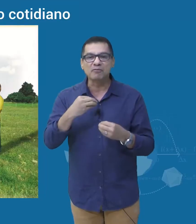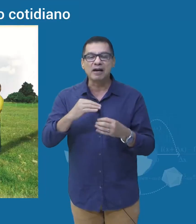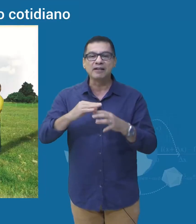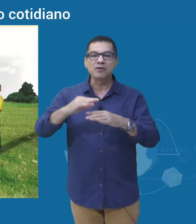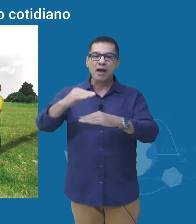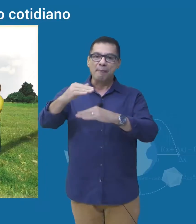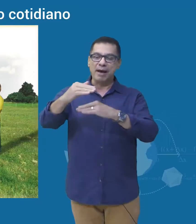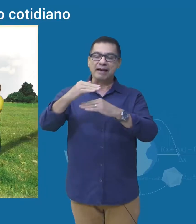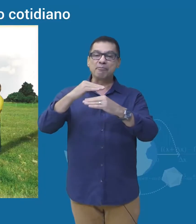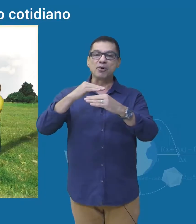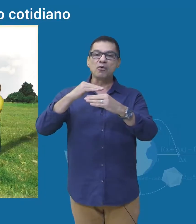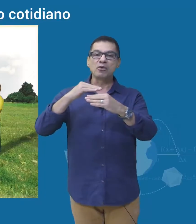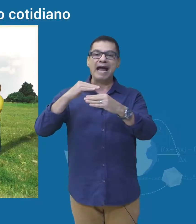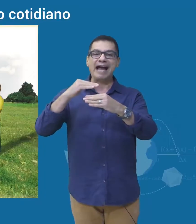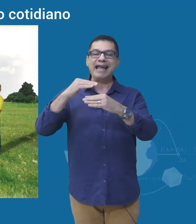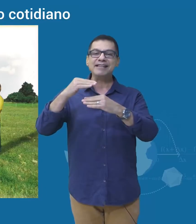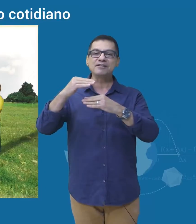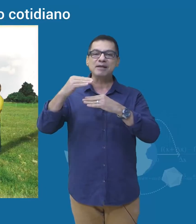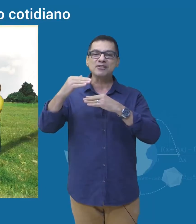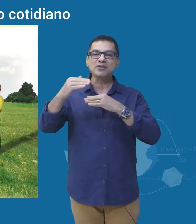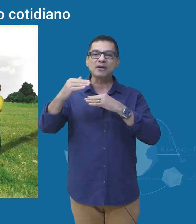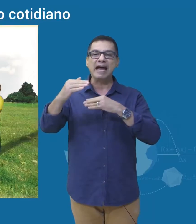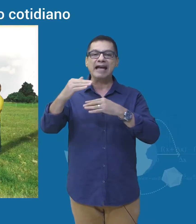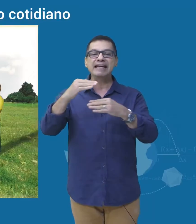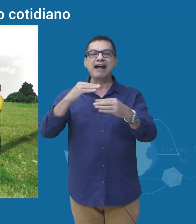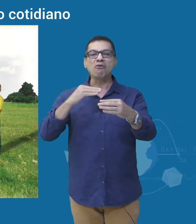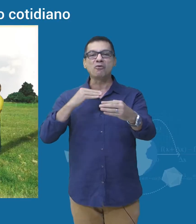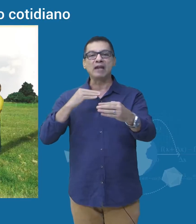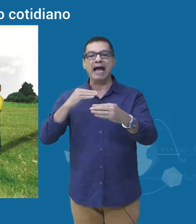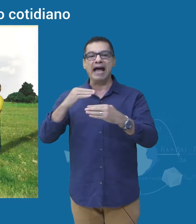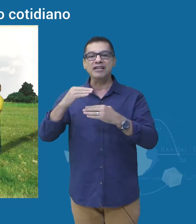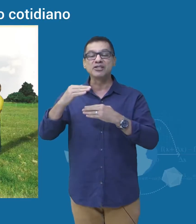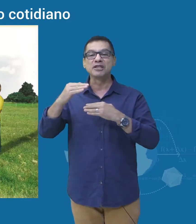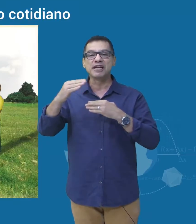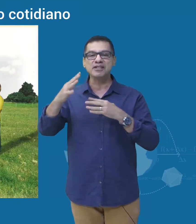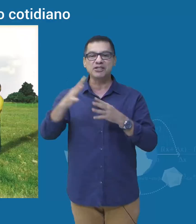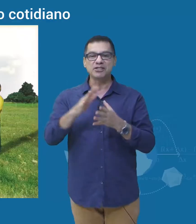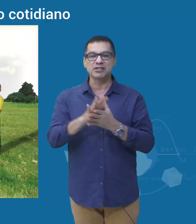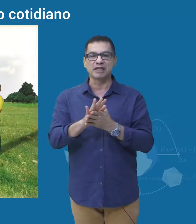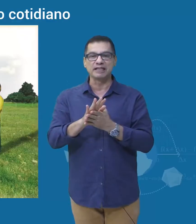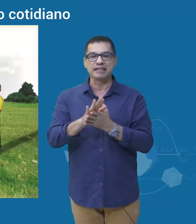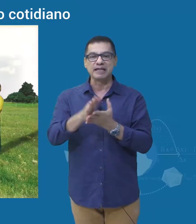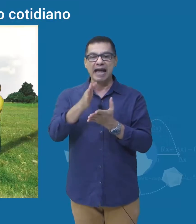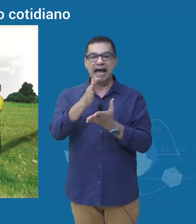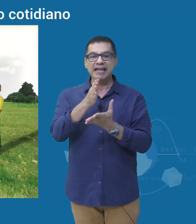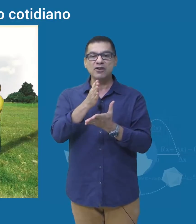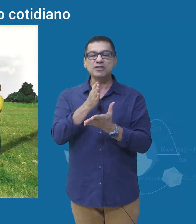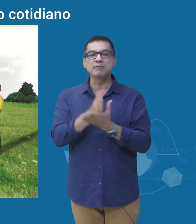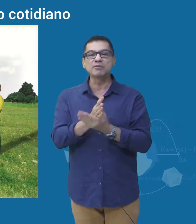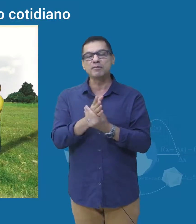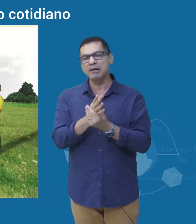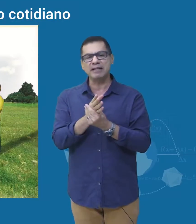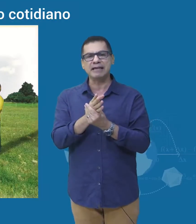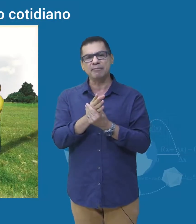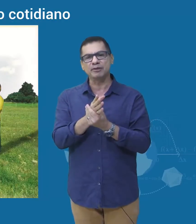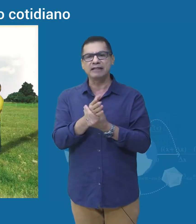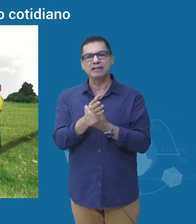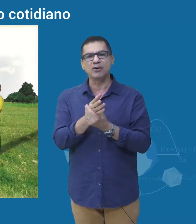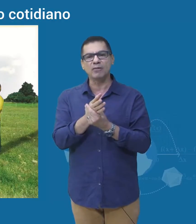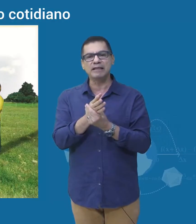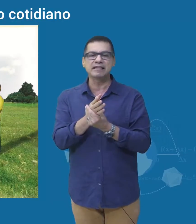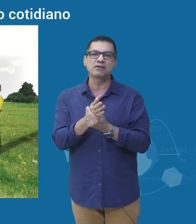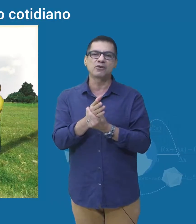ser humano para procurar redimensionar e calcular as grandes distâncias. Aí nós temos o primeiro exemplo